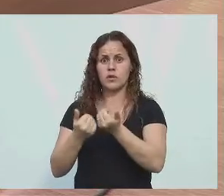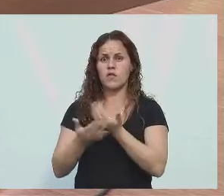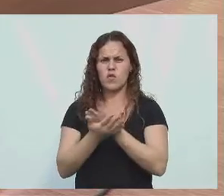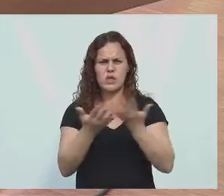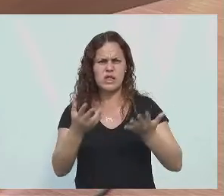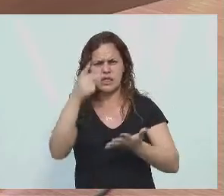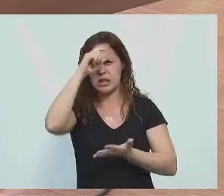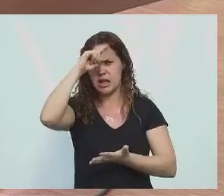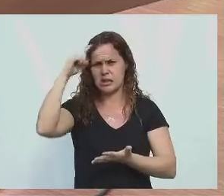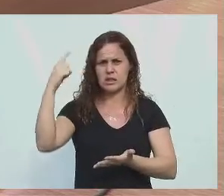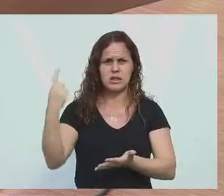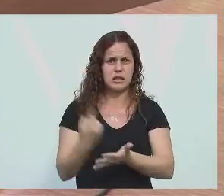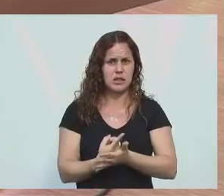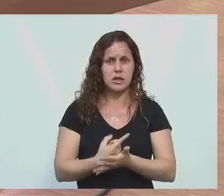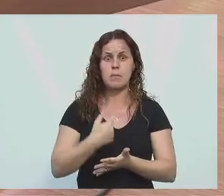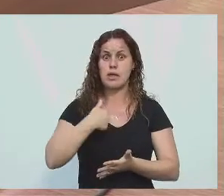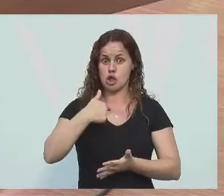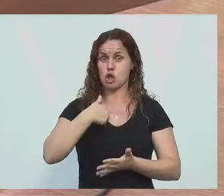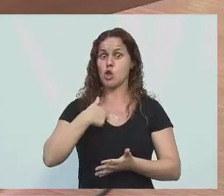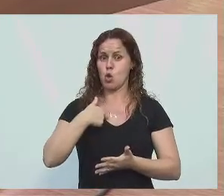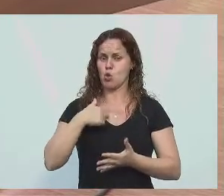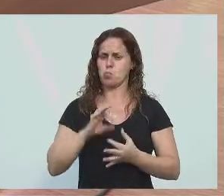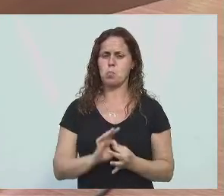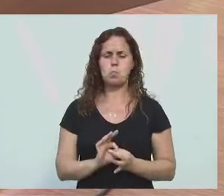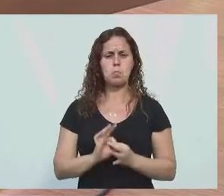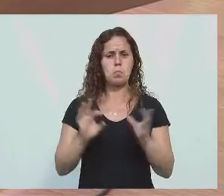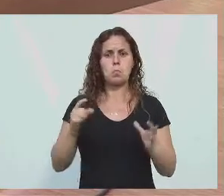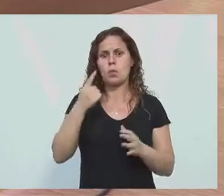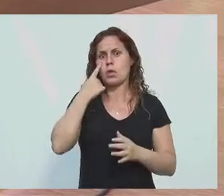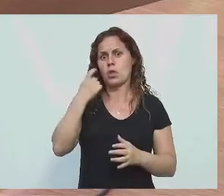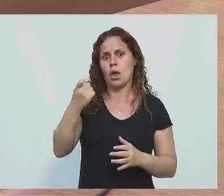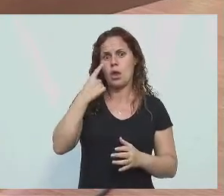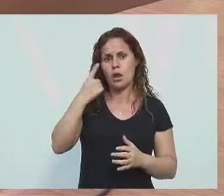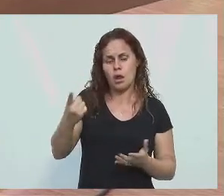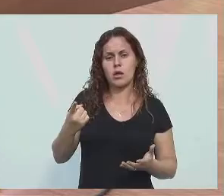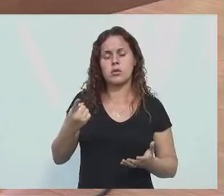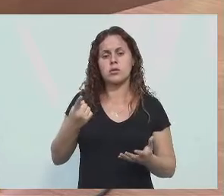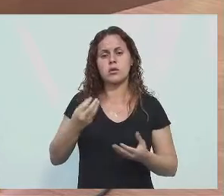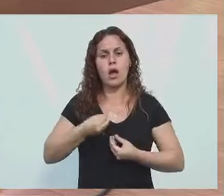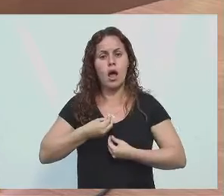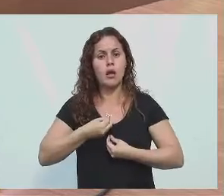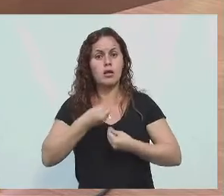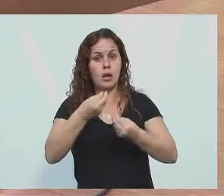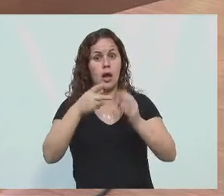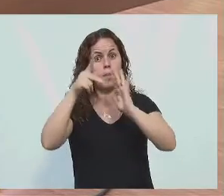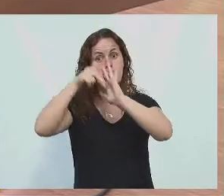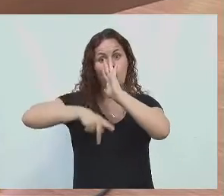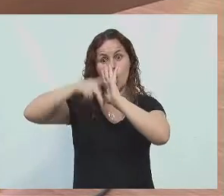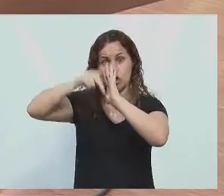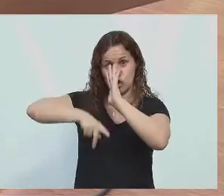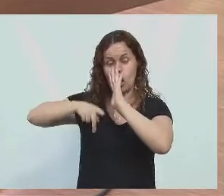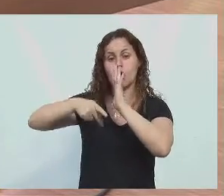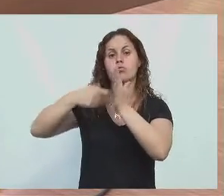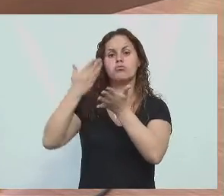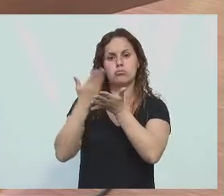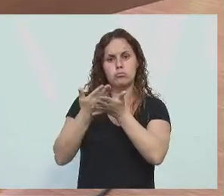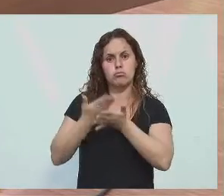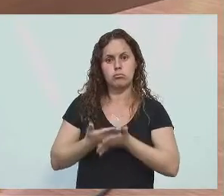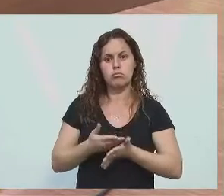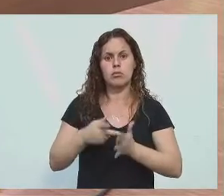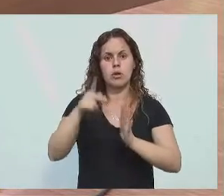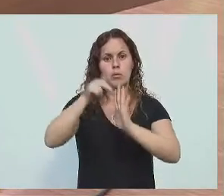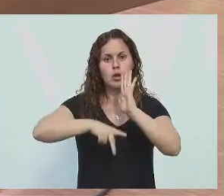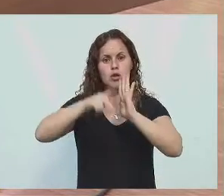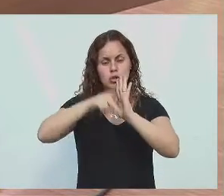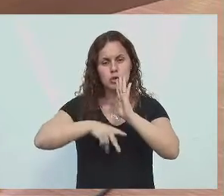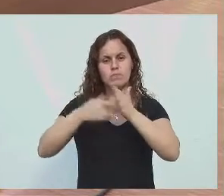decidir. Mas eu estou disposto, caso vocês tenham interesse, a entregar esse projeto para vocês, o qual nós retiramos, porque